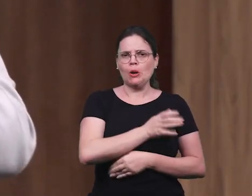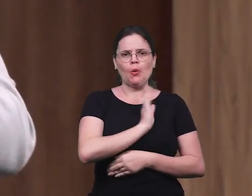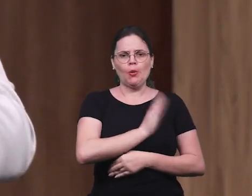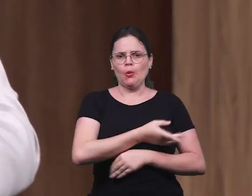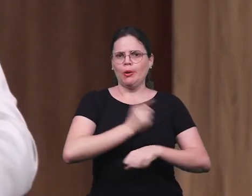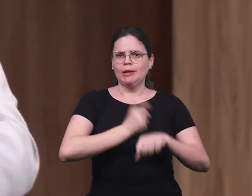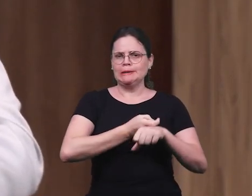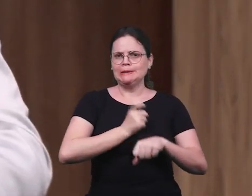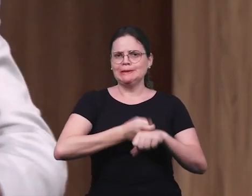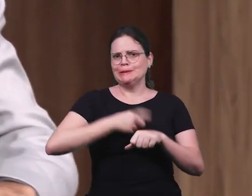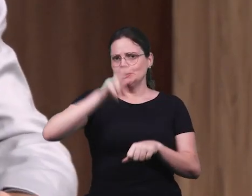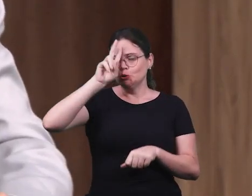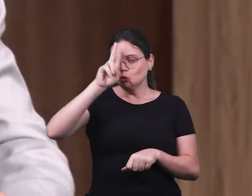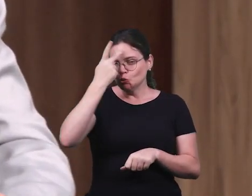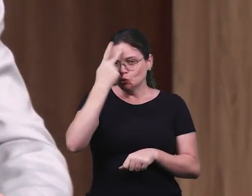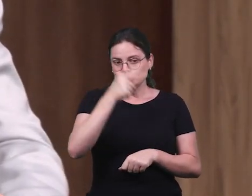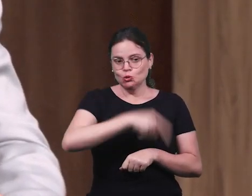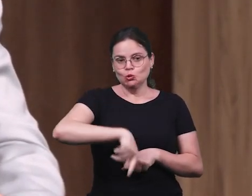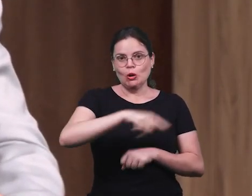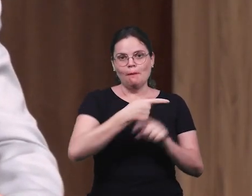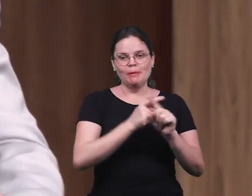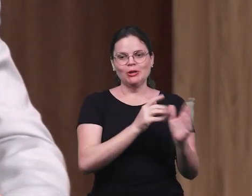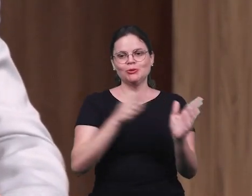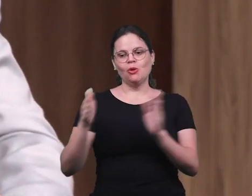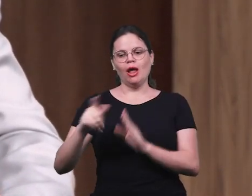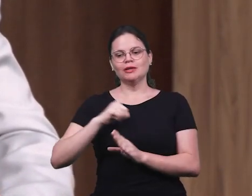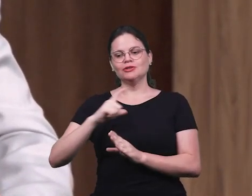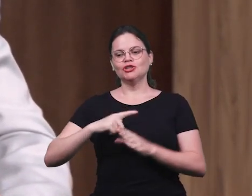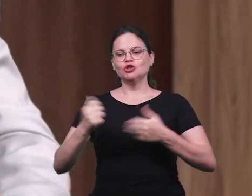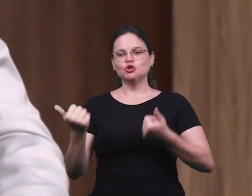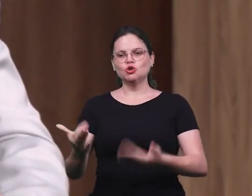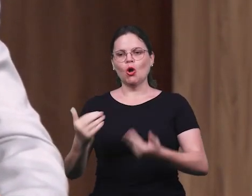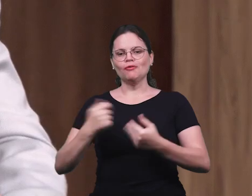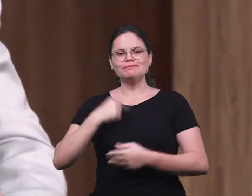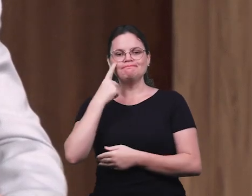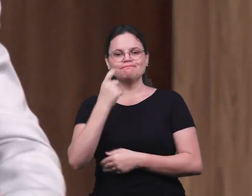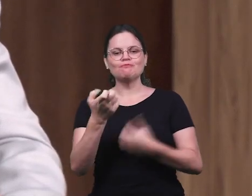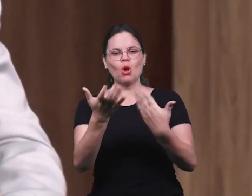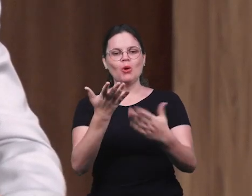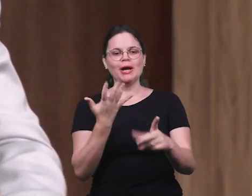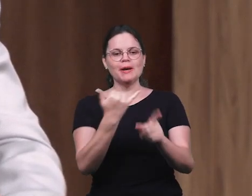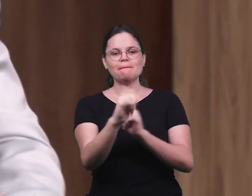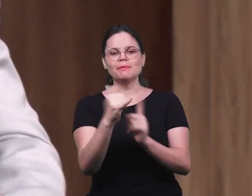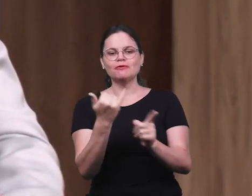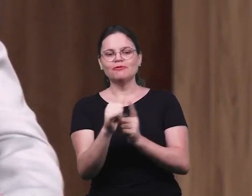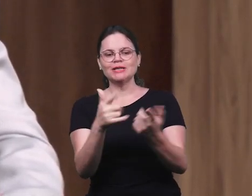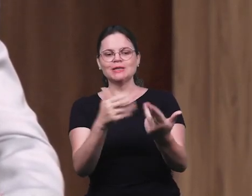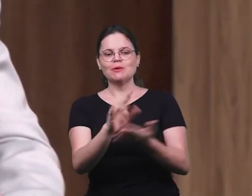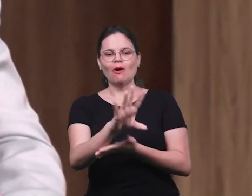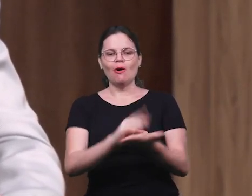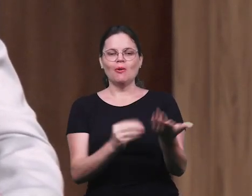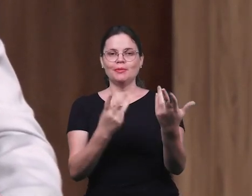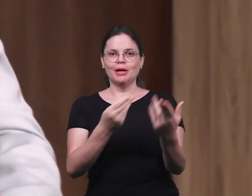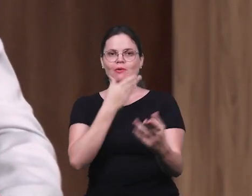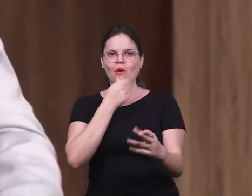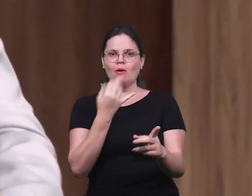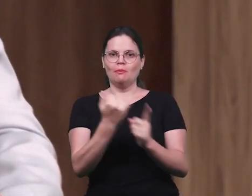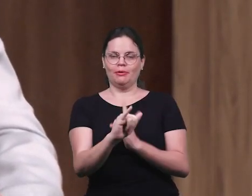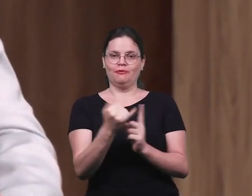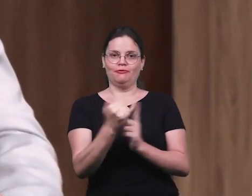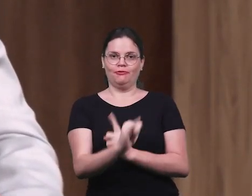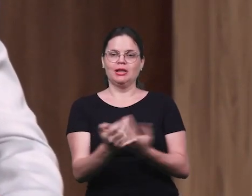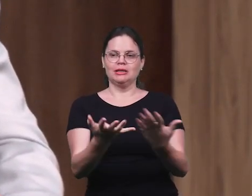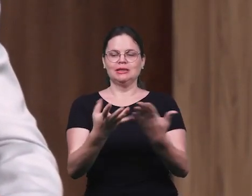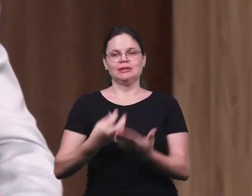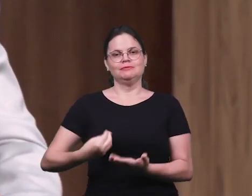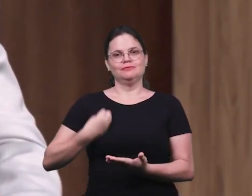ímpios, rebeldes, havia muitos jovens interessados em ser profetas, em profetizarem, em